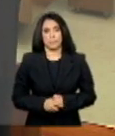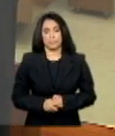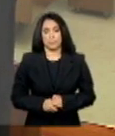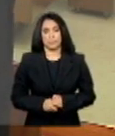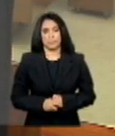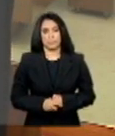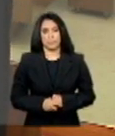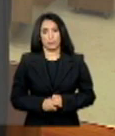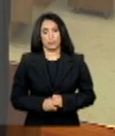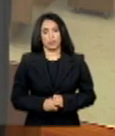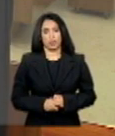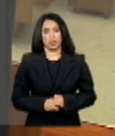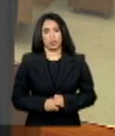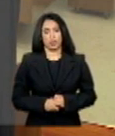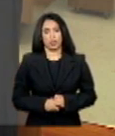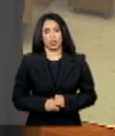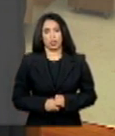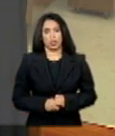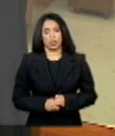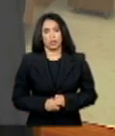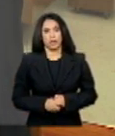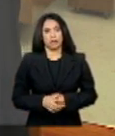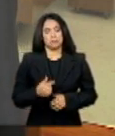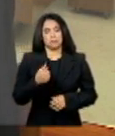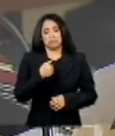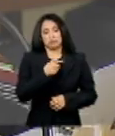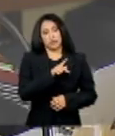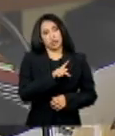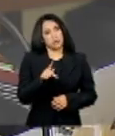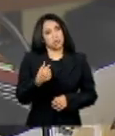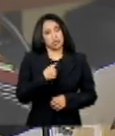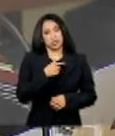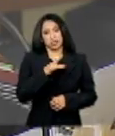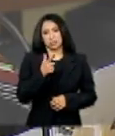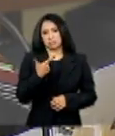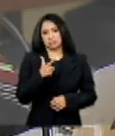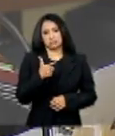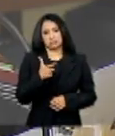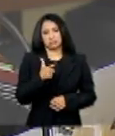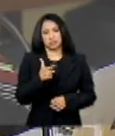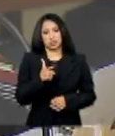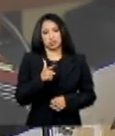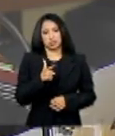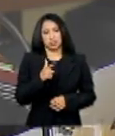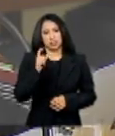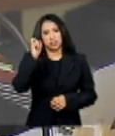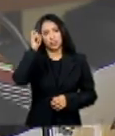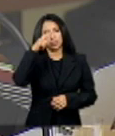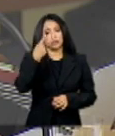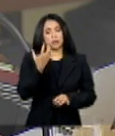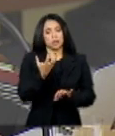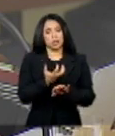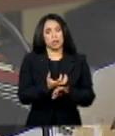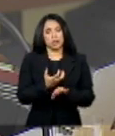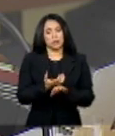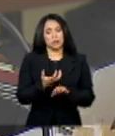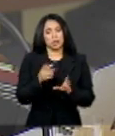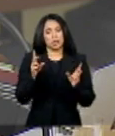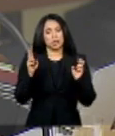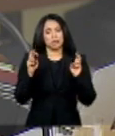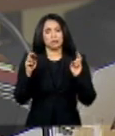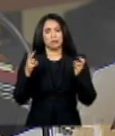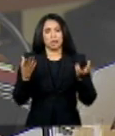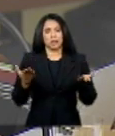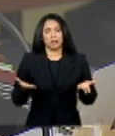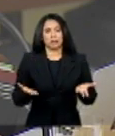presidente eu não teria dificuldade de qualificar essa matéria como sendo uma matéria afeta a